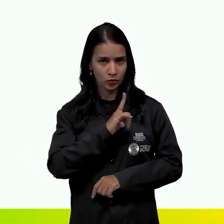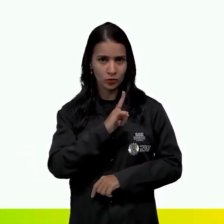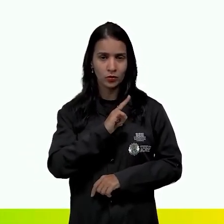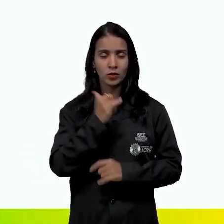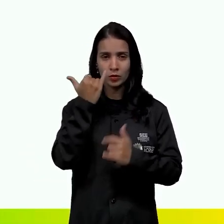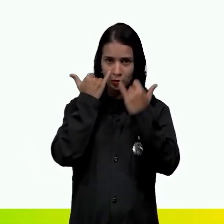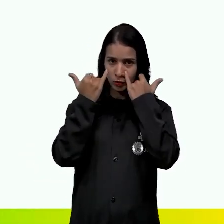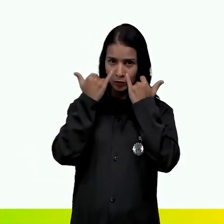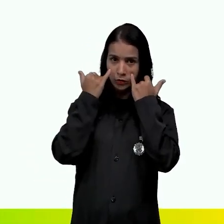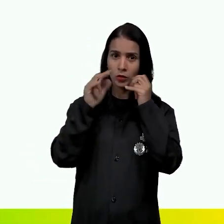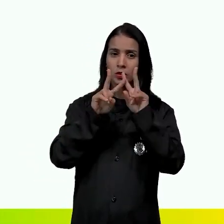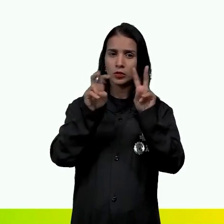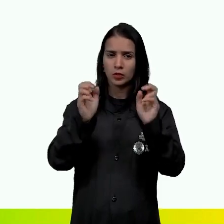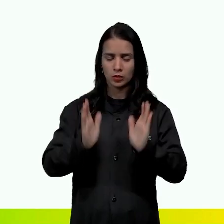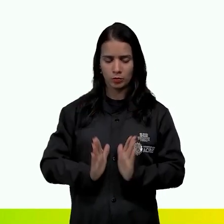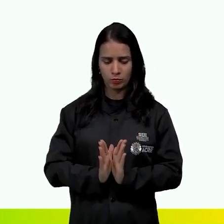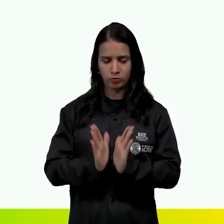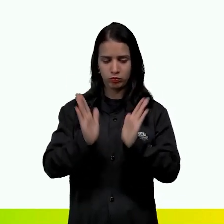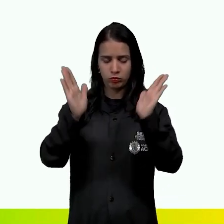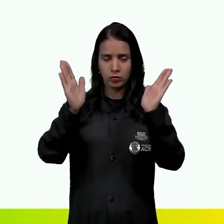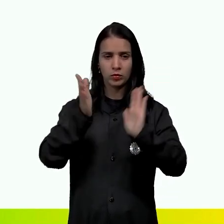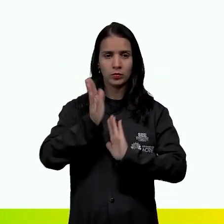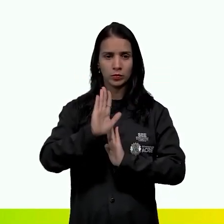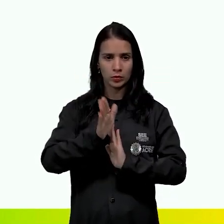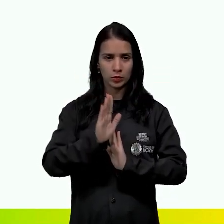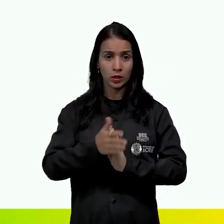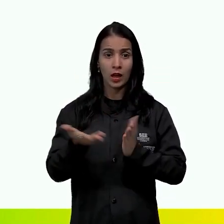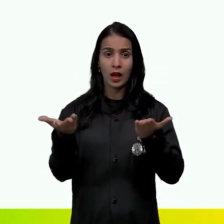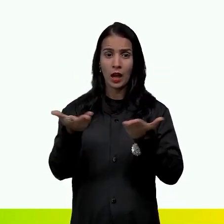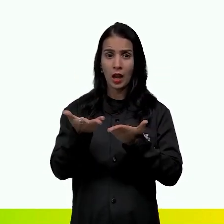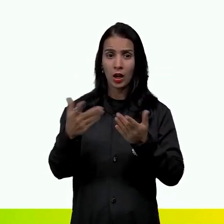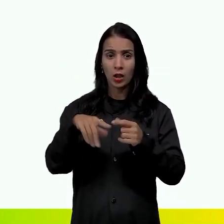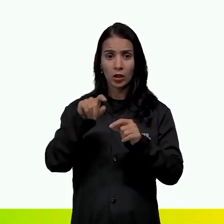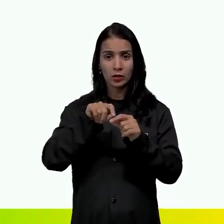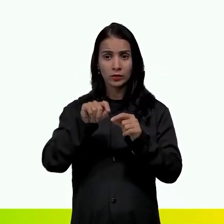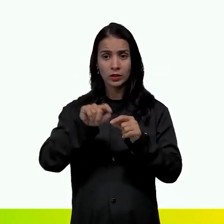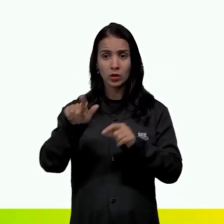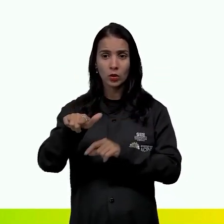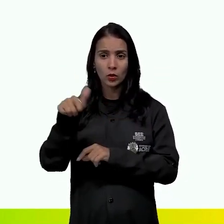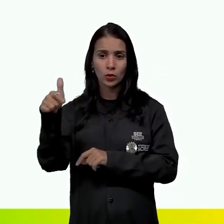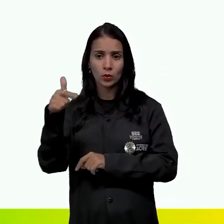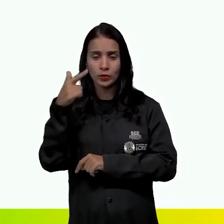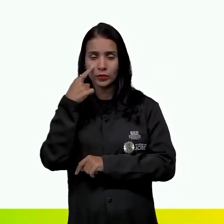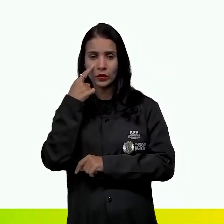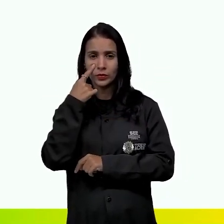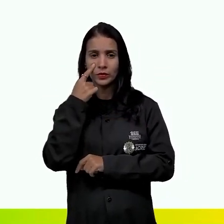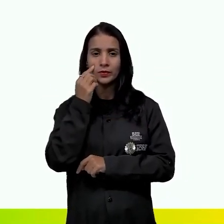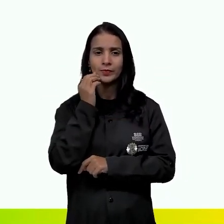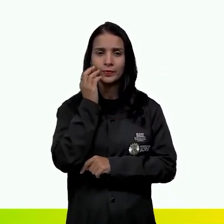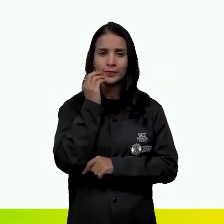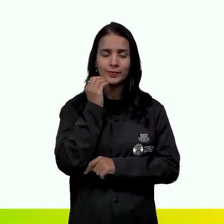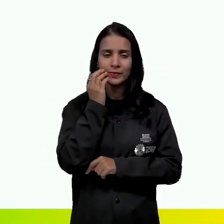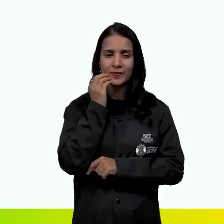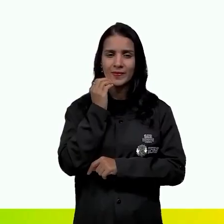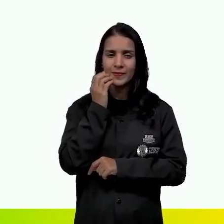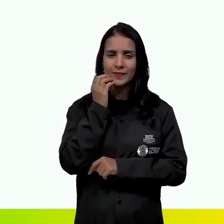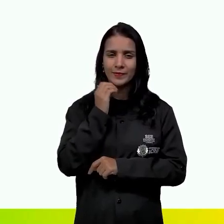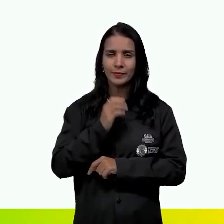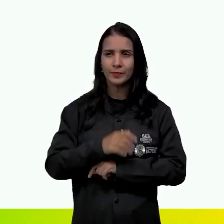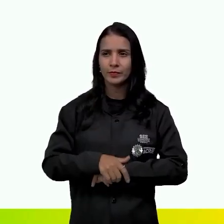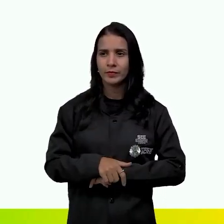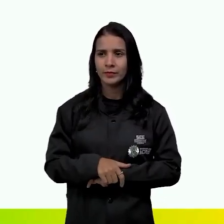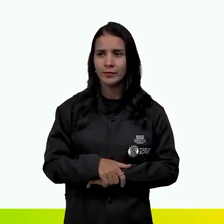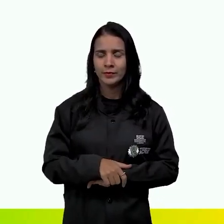a pirâmide maior. Agora vamos fazer as informações sobre a pirâmide maior. Nós sabemos aqui que o